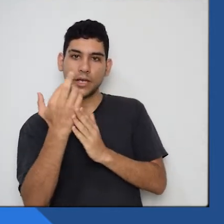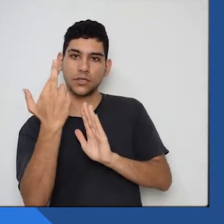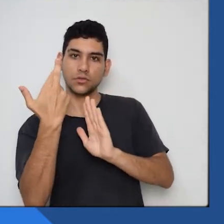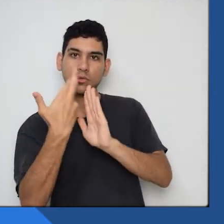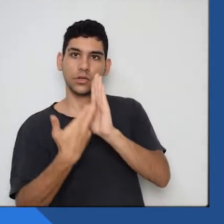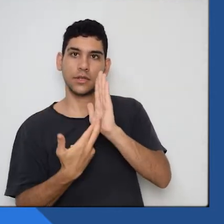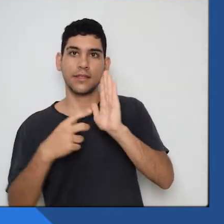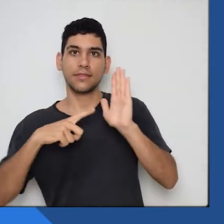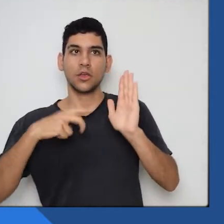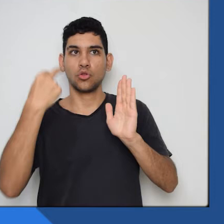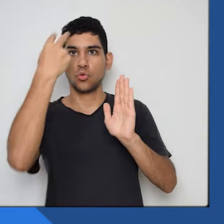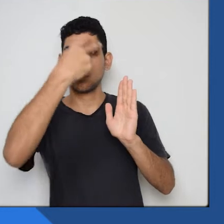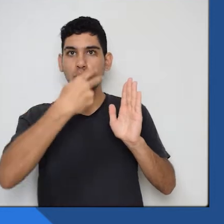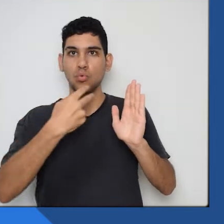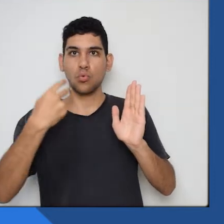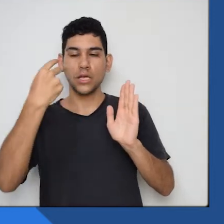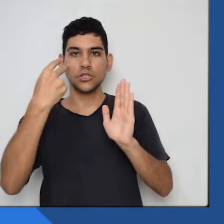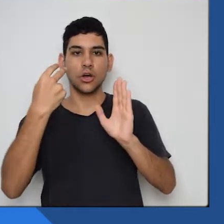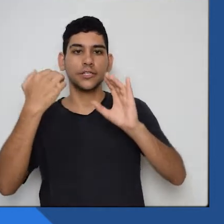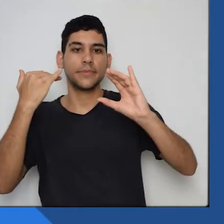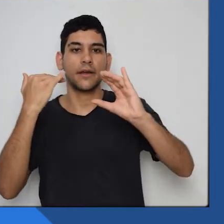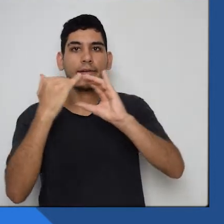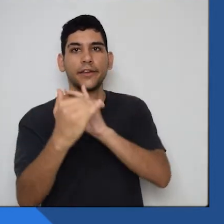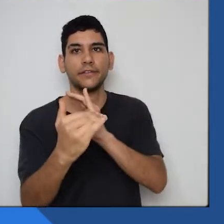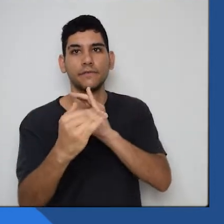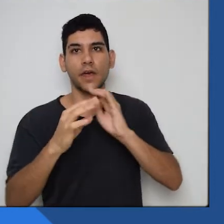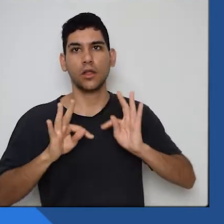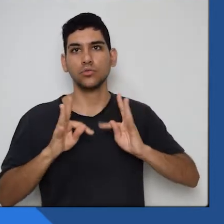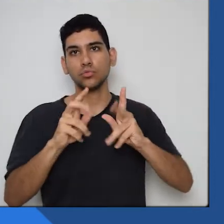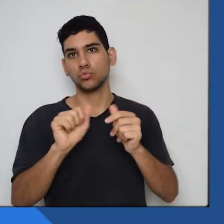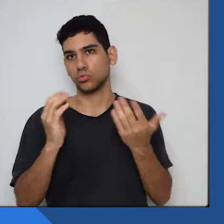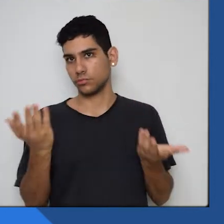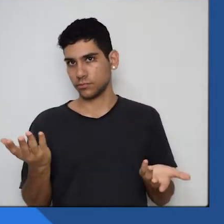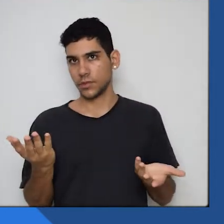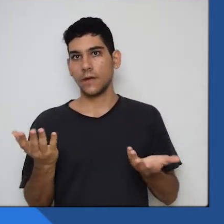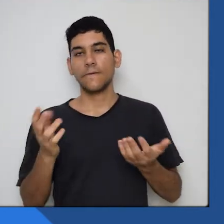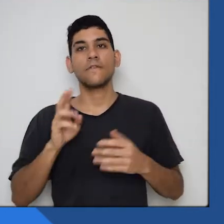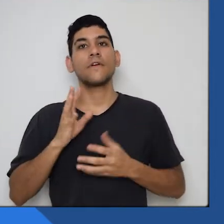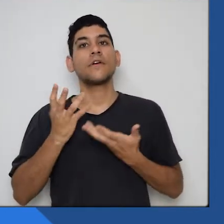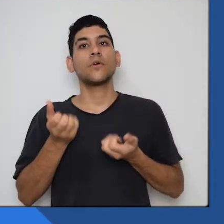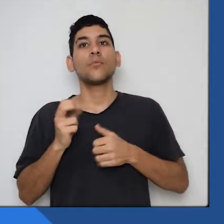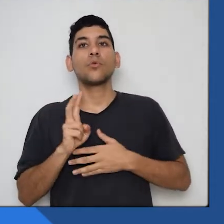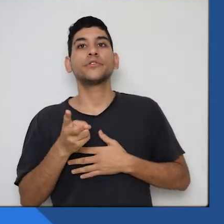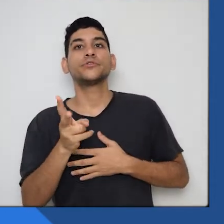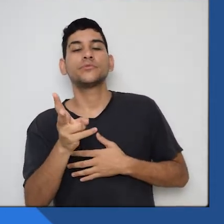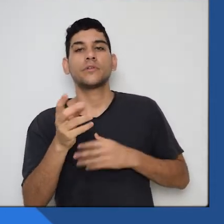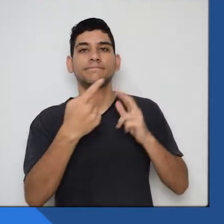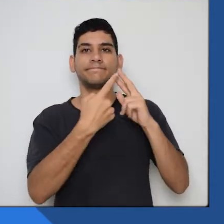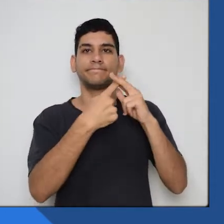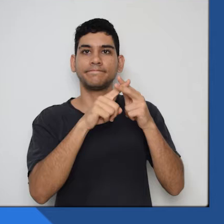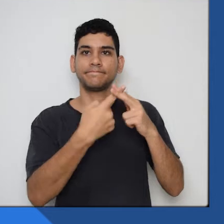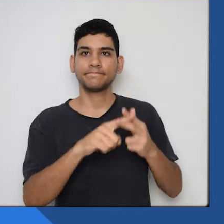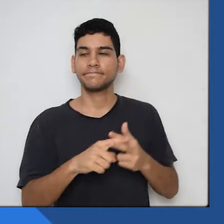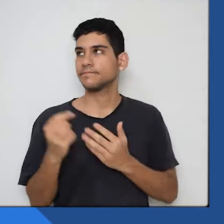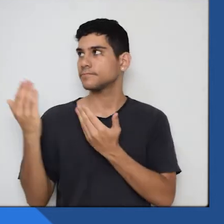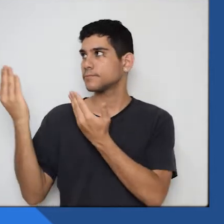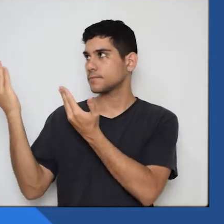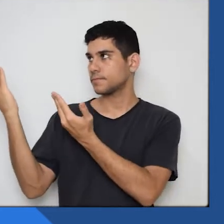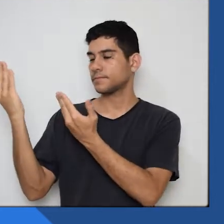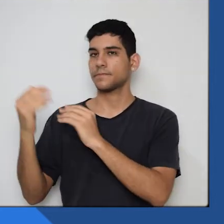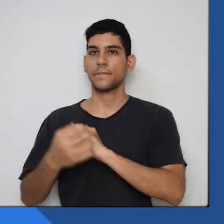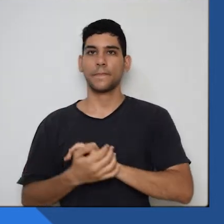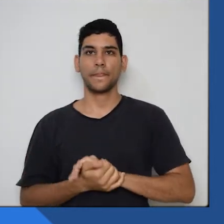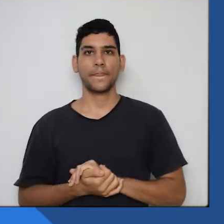iniciar o questionário, ele tem 2 horas para submeter as questões. Vamos manter essa configuração aqui